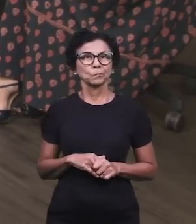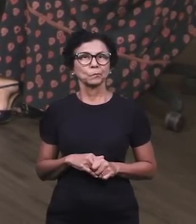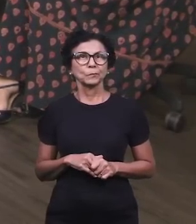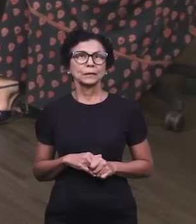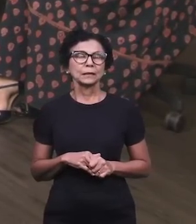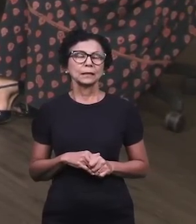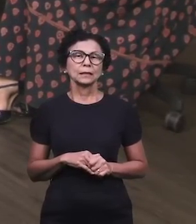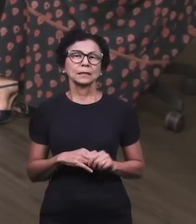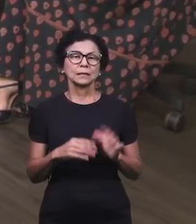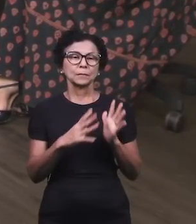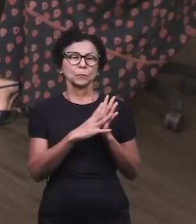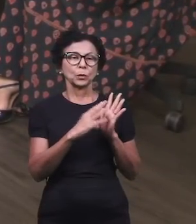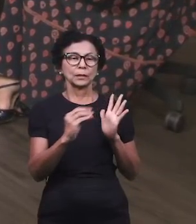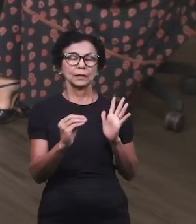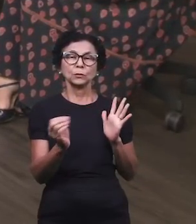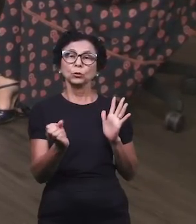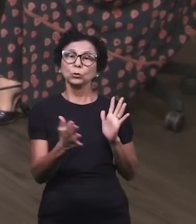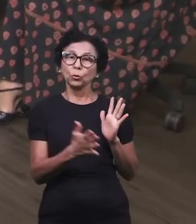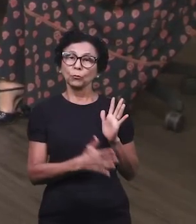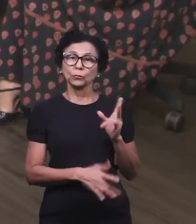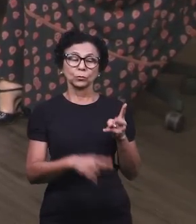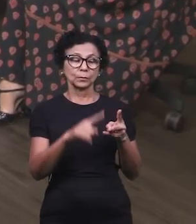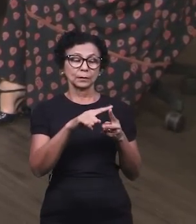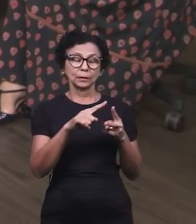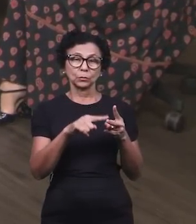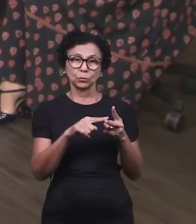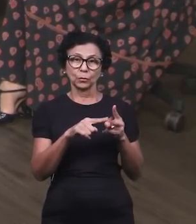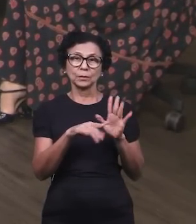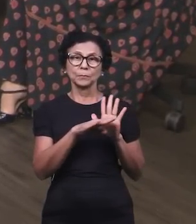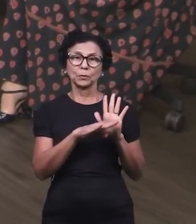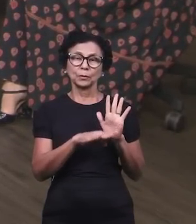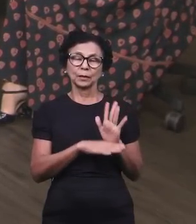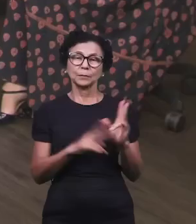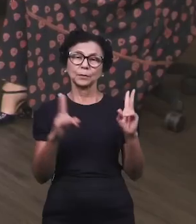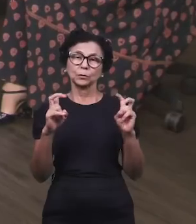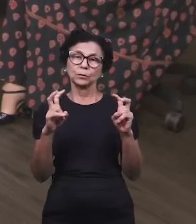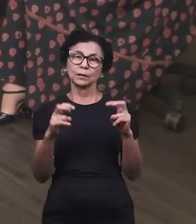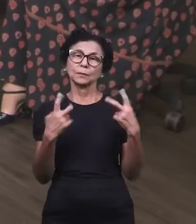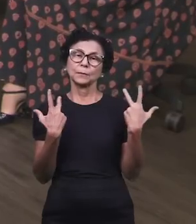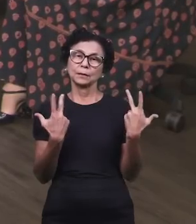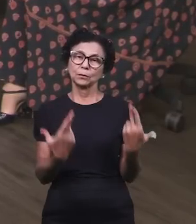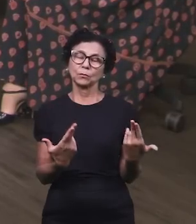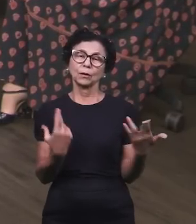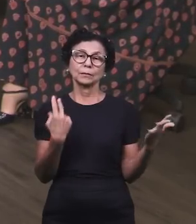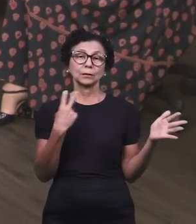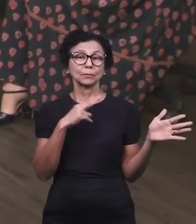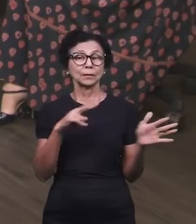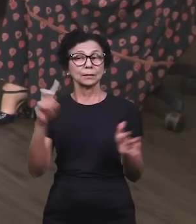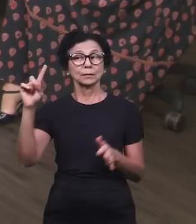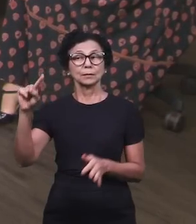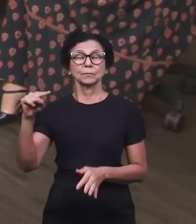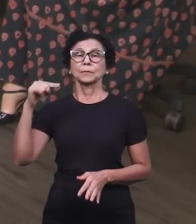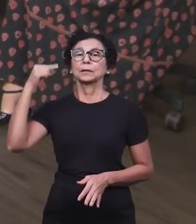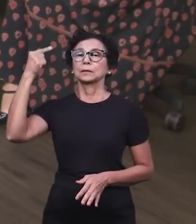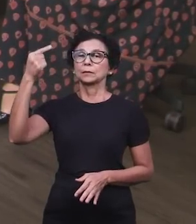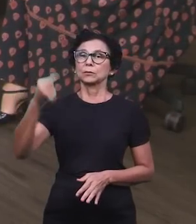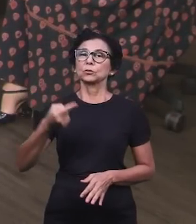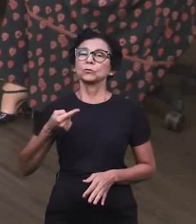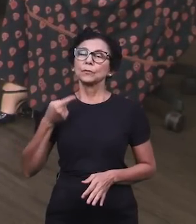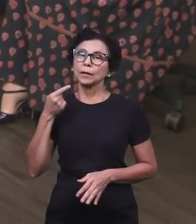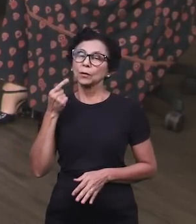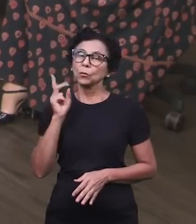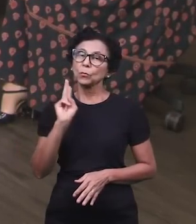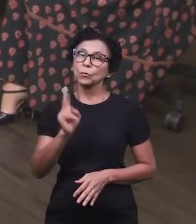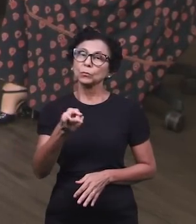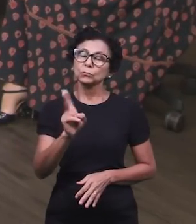novo formato, 2 programas no mesmo tema. Então, na semana que vem, a gente vai complementar esse